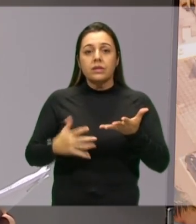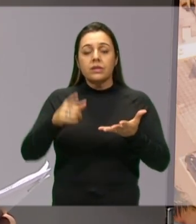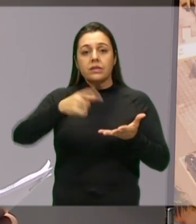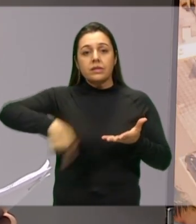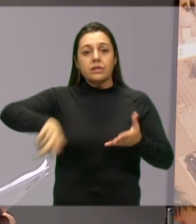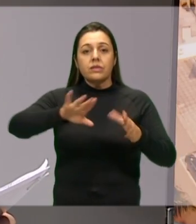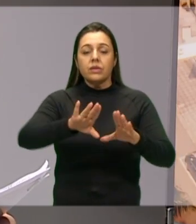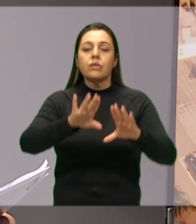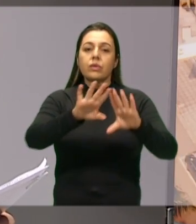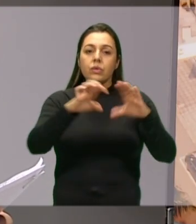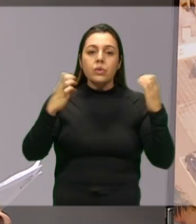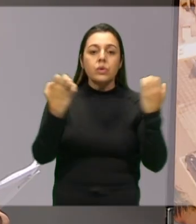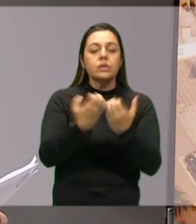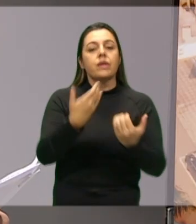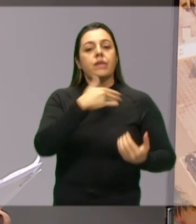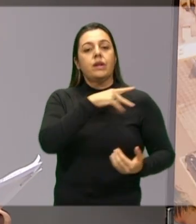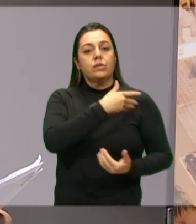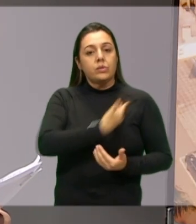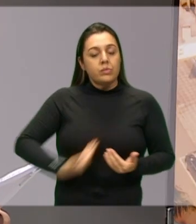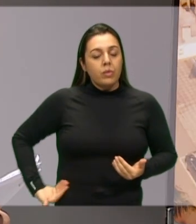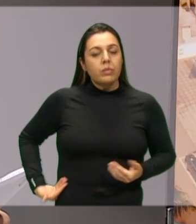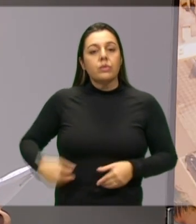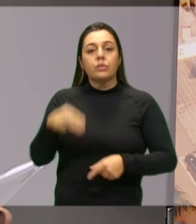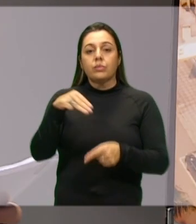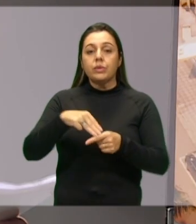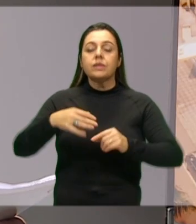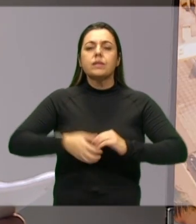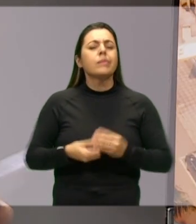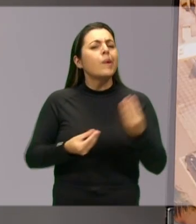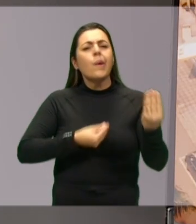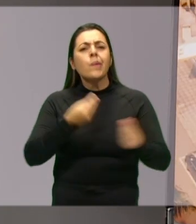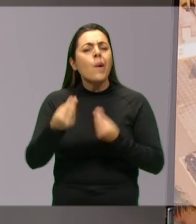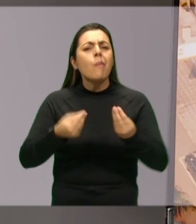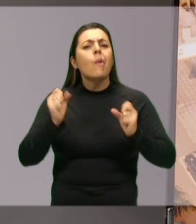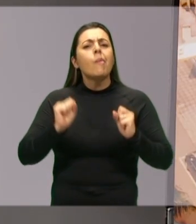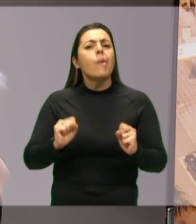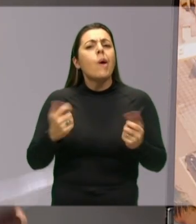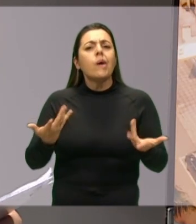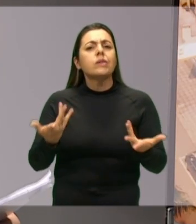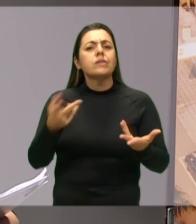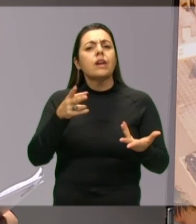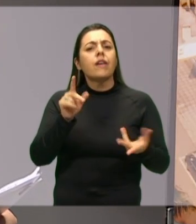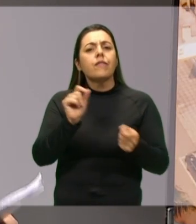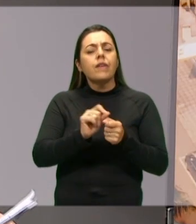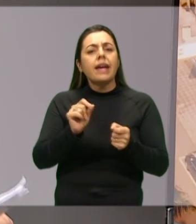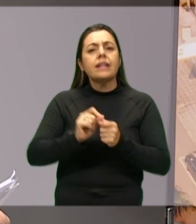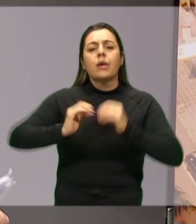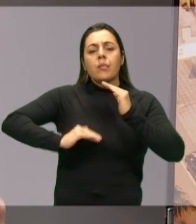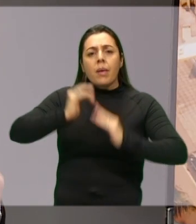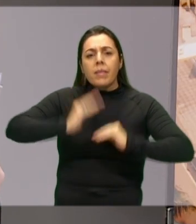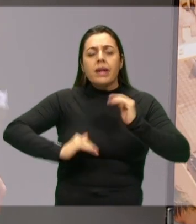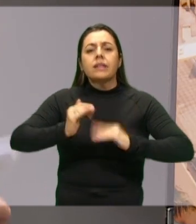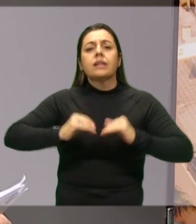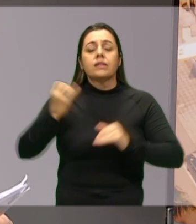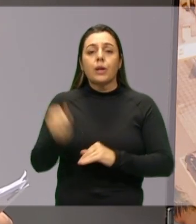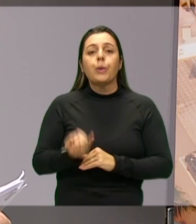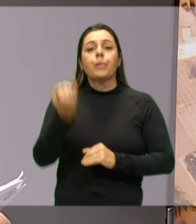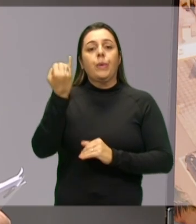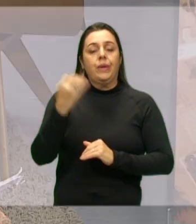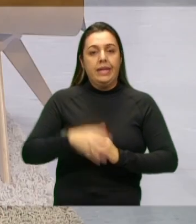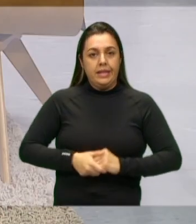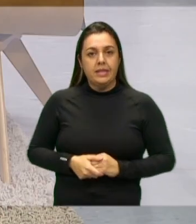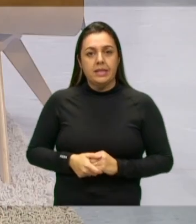nos eventos públicos do município, vereador. Como isso pode ser aplicado na prática e a